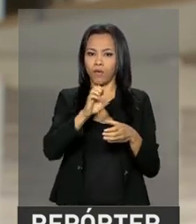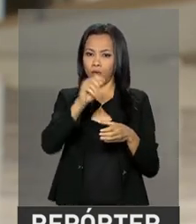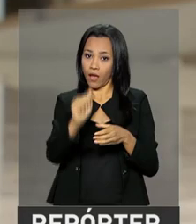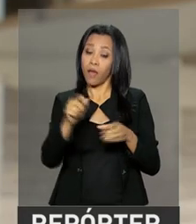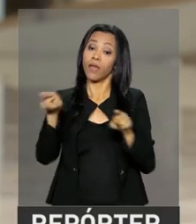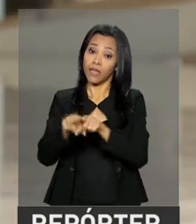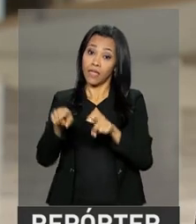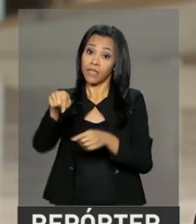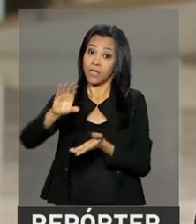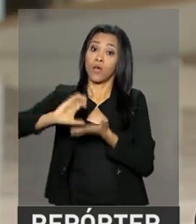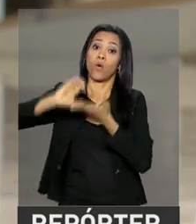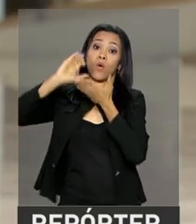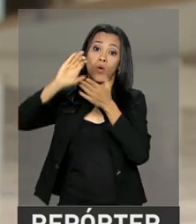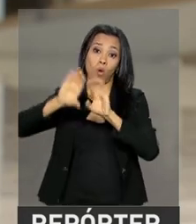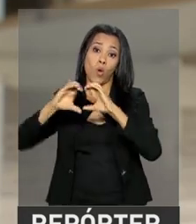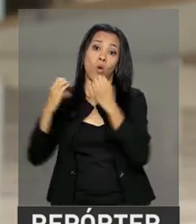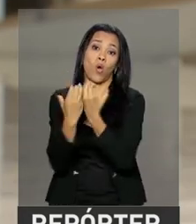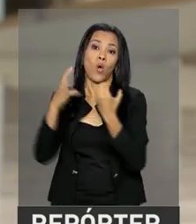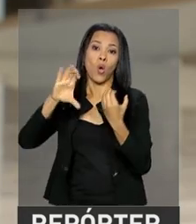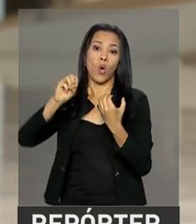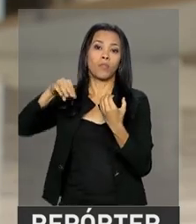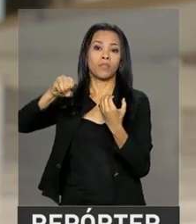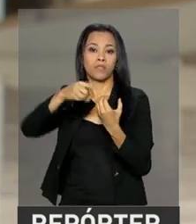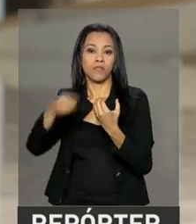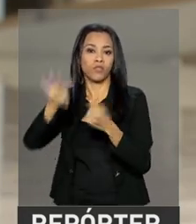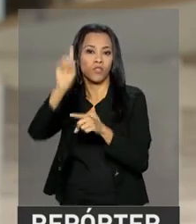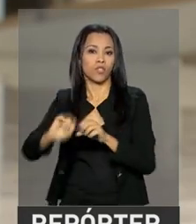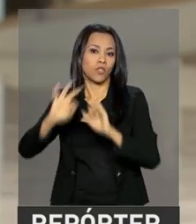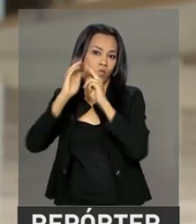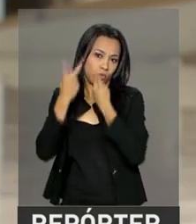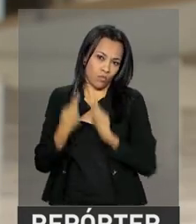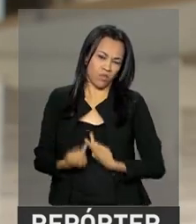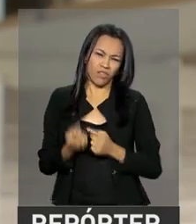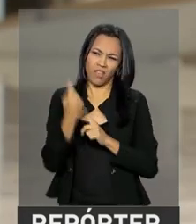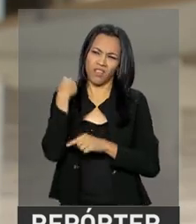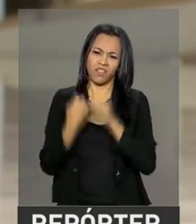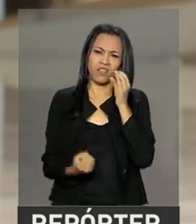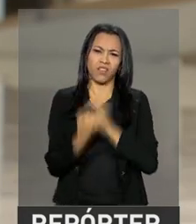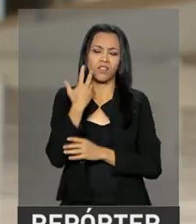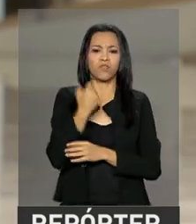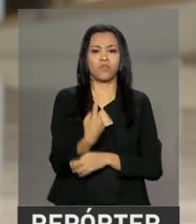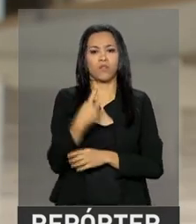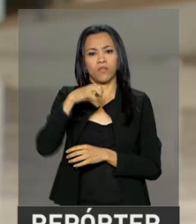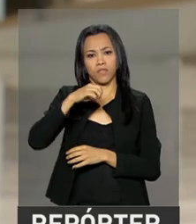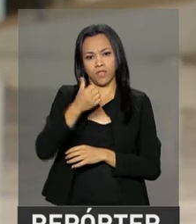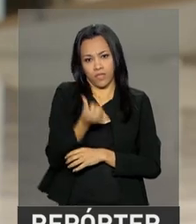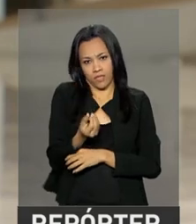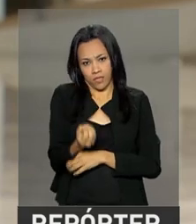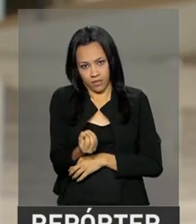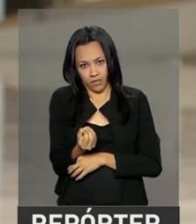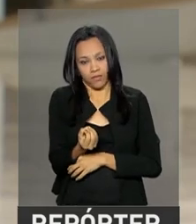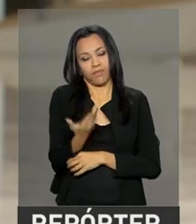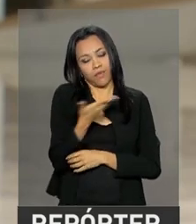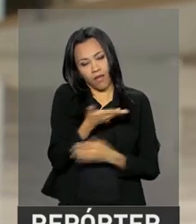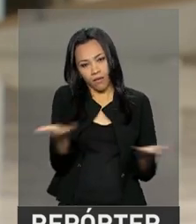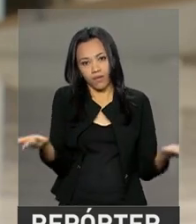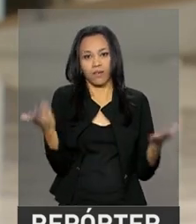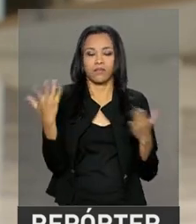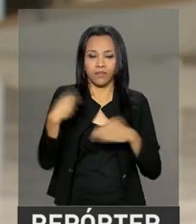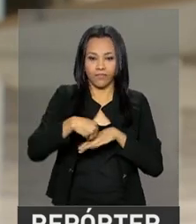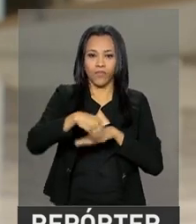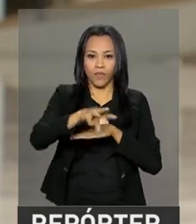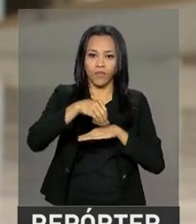interamericana de Direitos Humanos desde a sua criação ainda na década de 60 Carol por enquanto essas